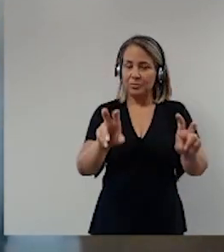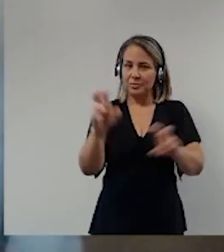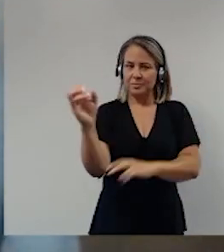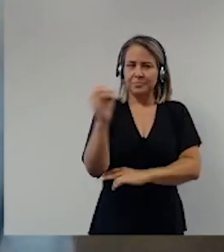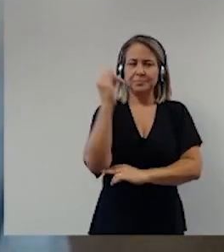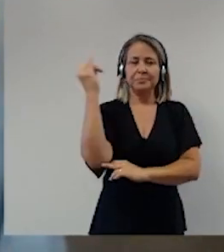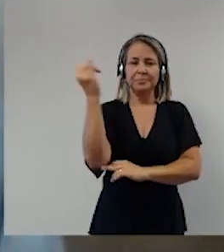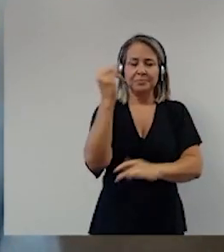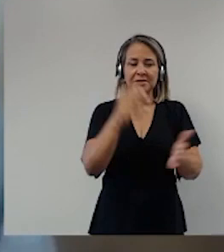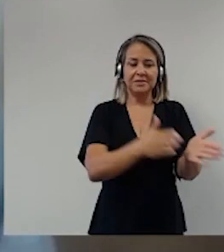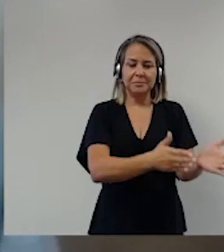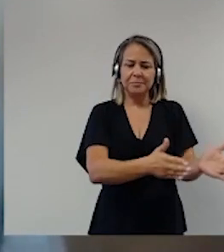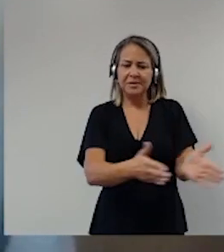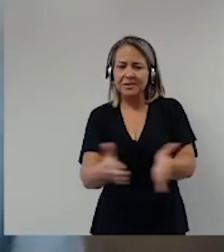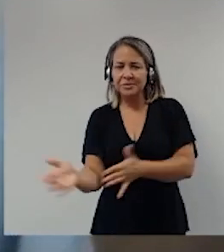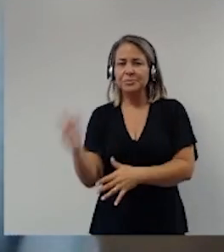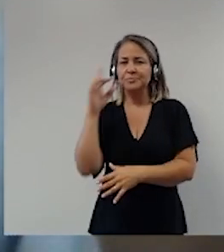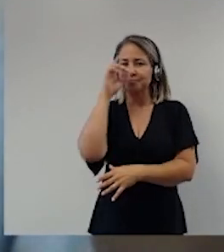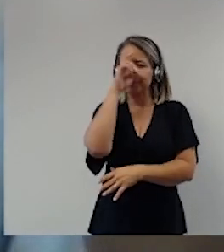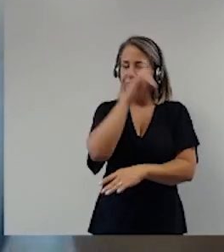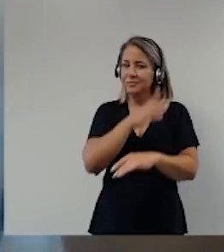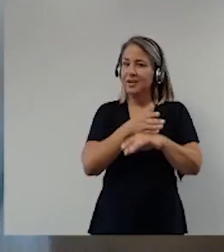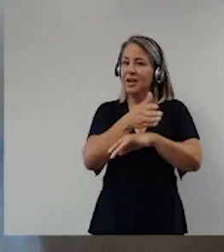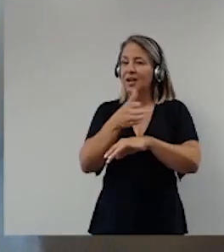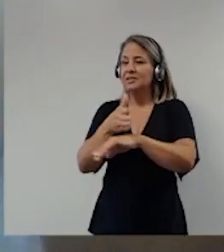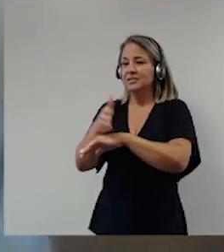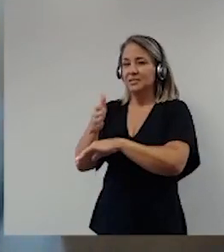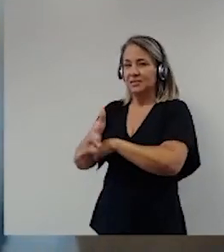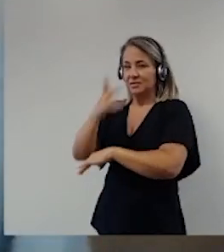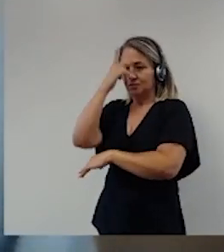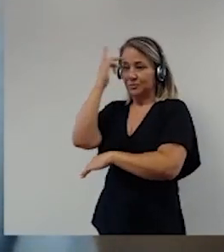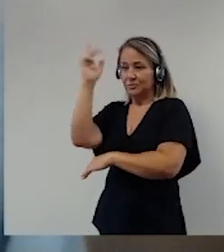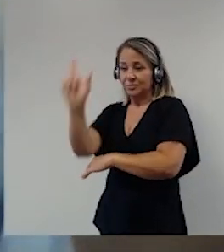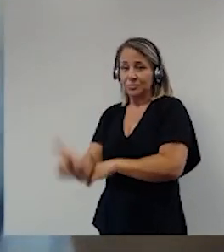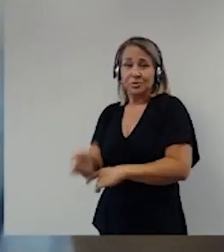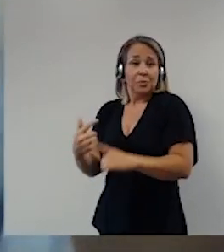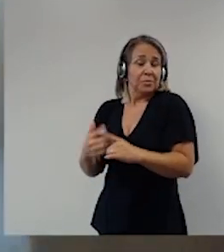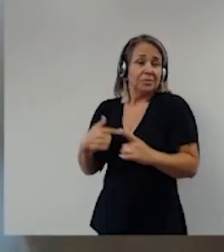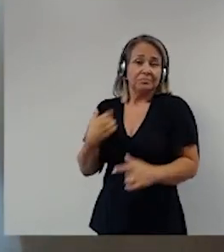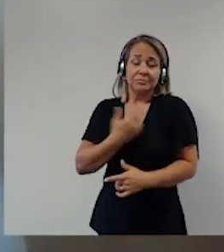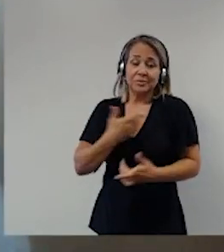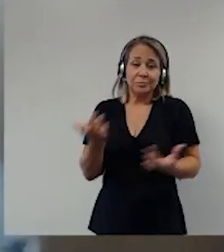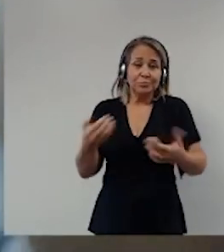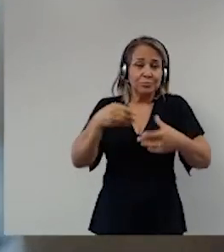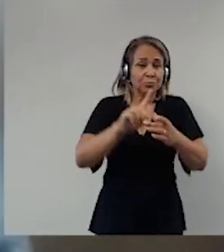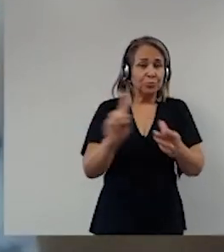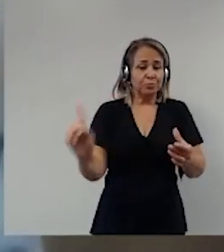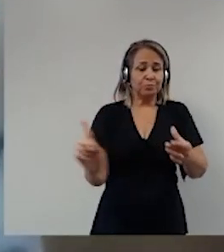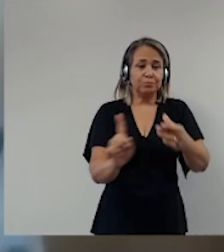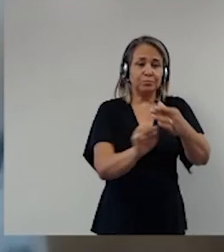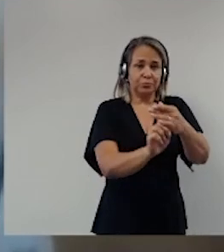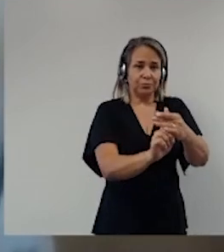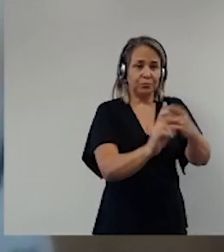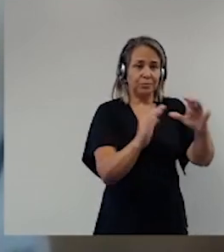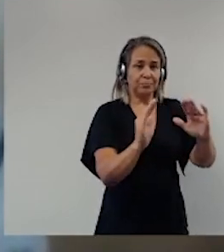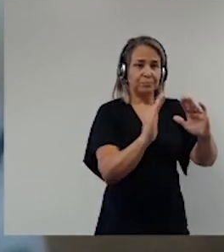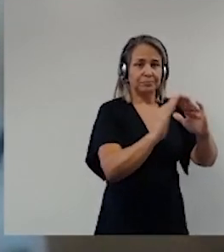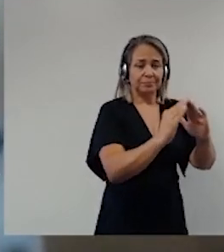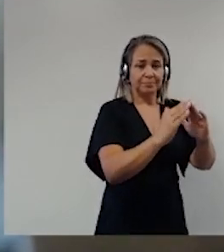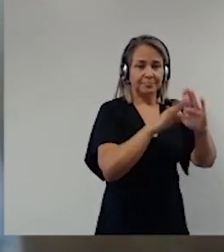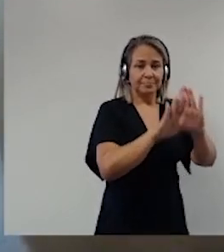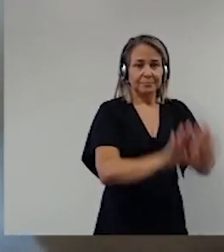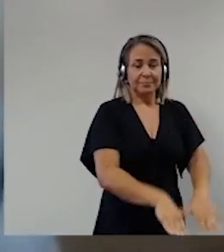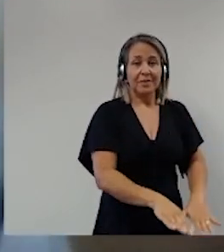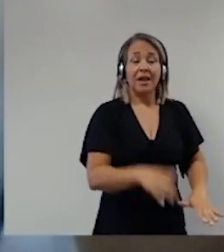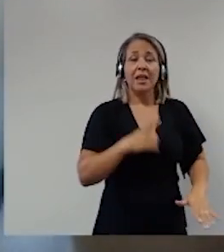relevante nesse período de difícil acesso ao público, né, porque estamos todos em isolamento, na quarentena, e que tem trazido